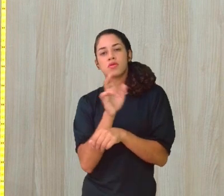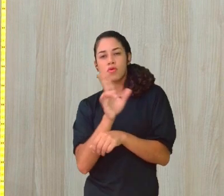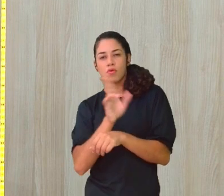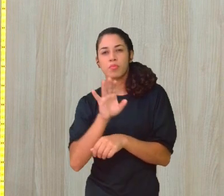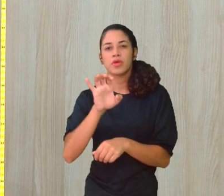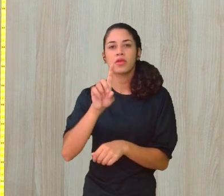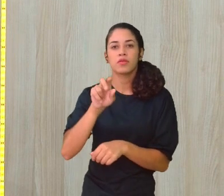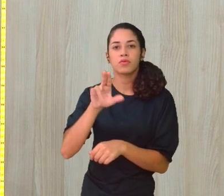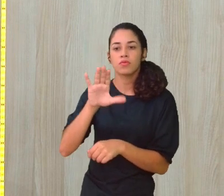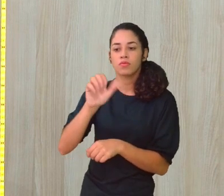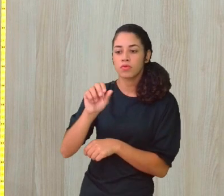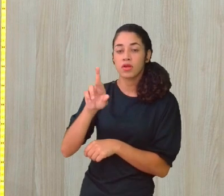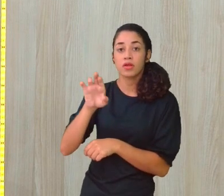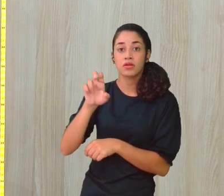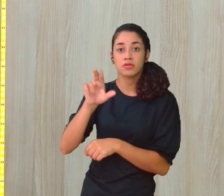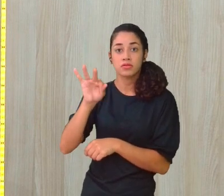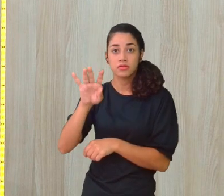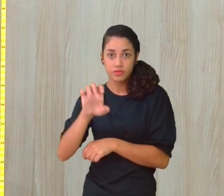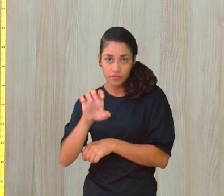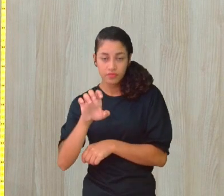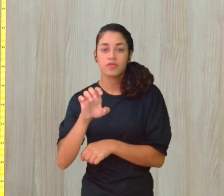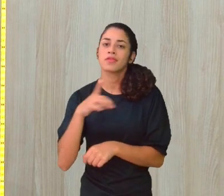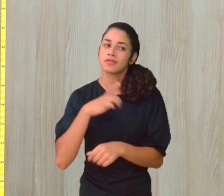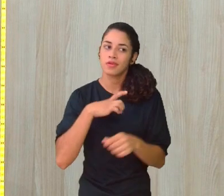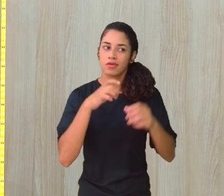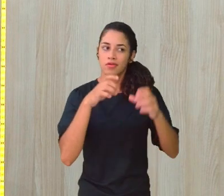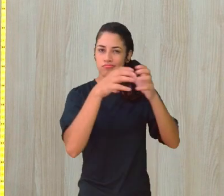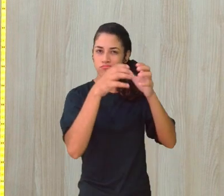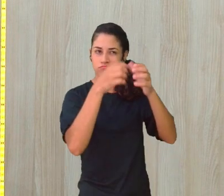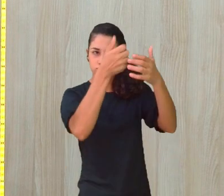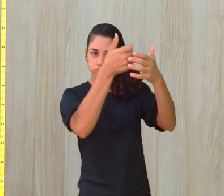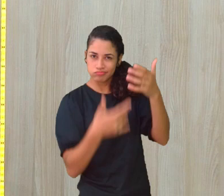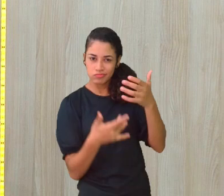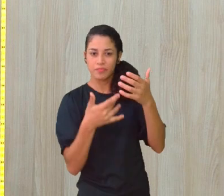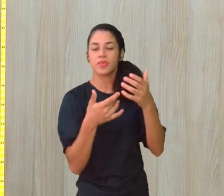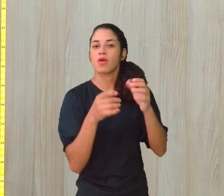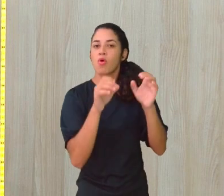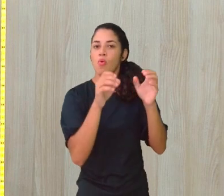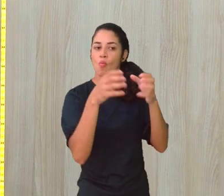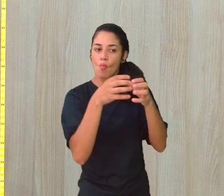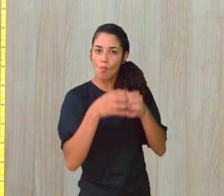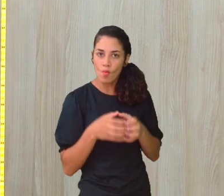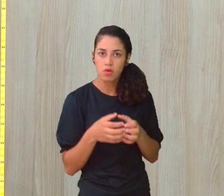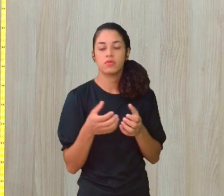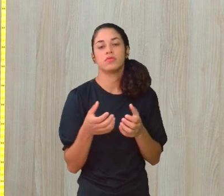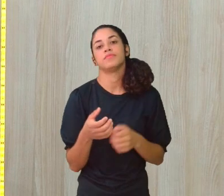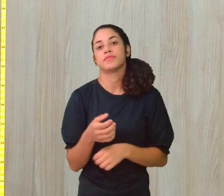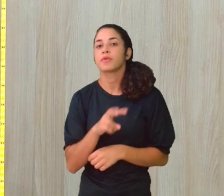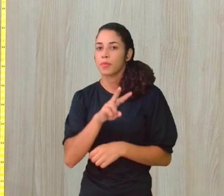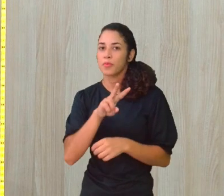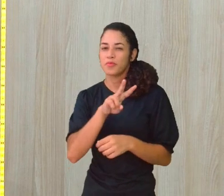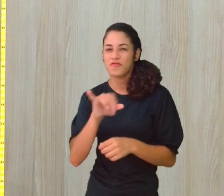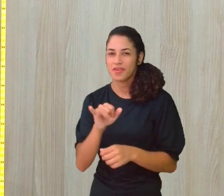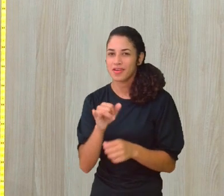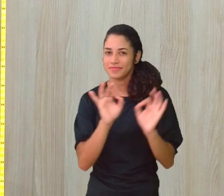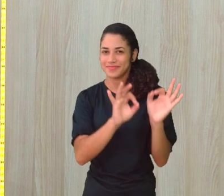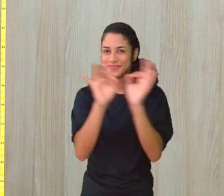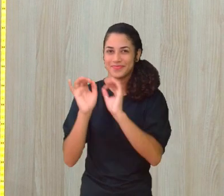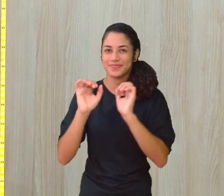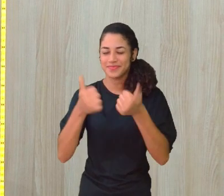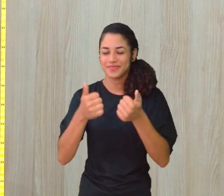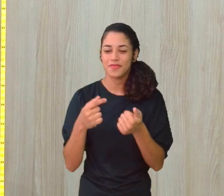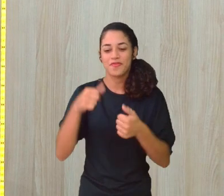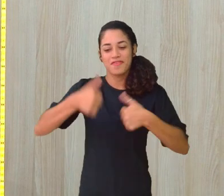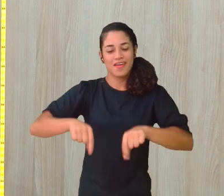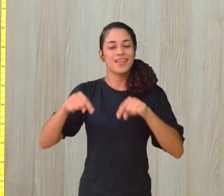várias playlists organizadas pelas turmas, Então vai lá na playlist do sexto ano e maratona todas as aulas, tá certo? Eu vou ficar aqui conversando